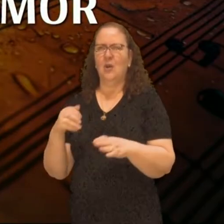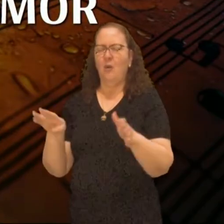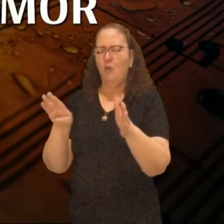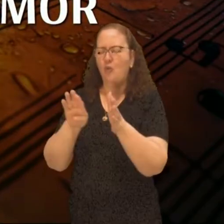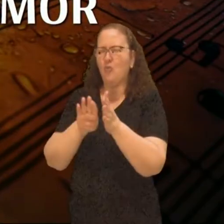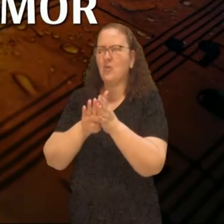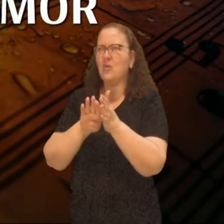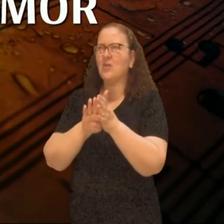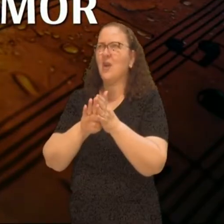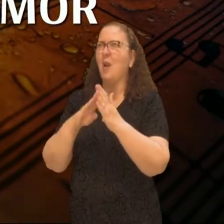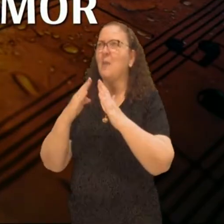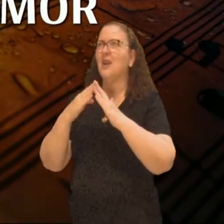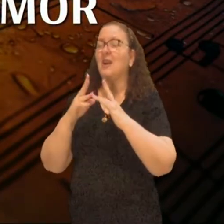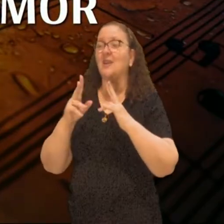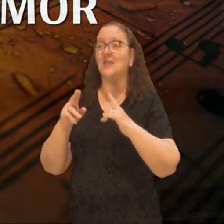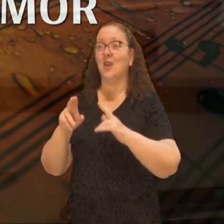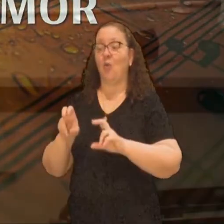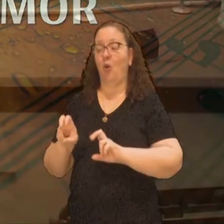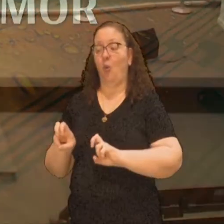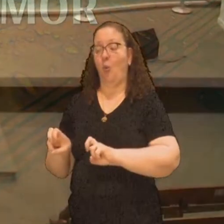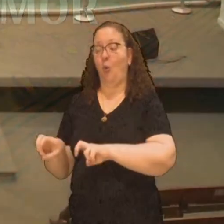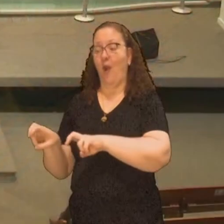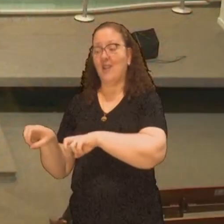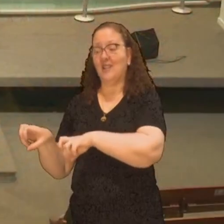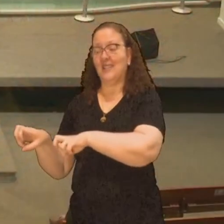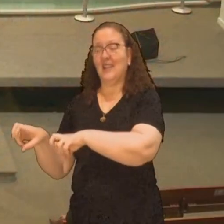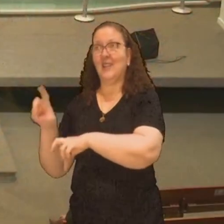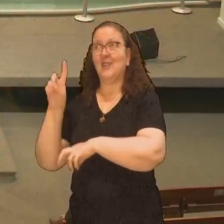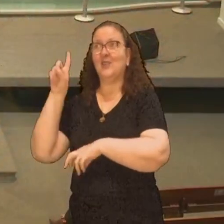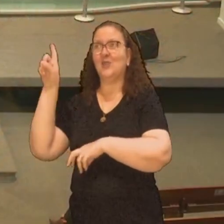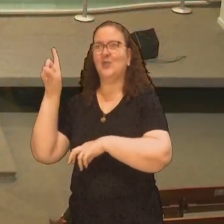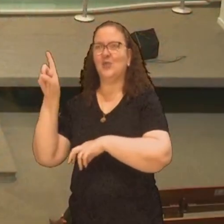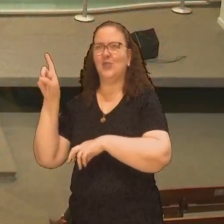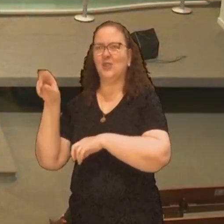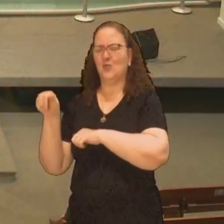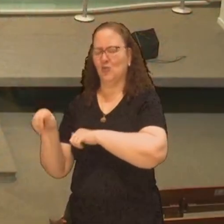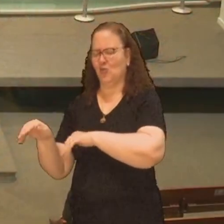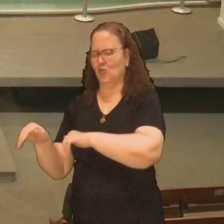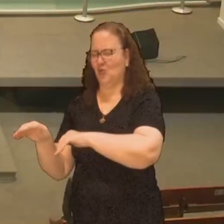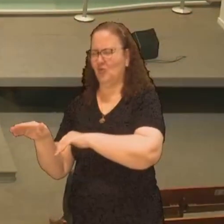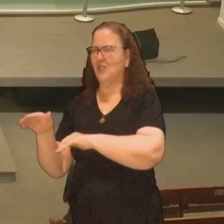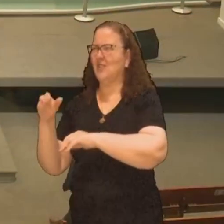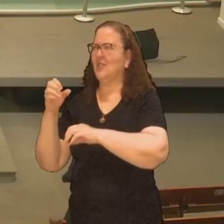amando e espalhando a presença de Jesus nessa geração.